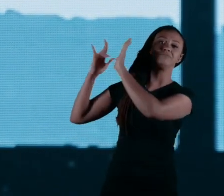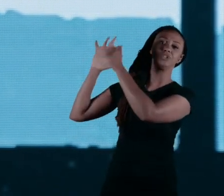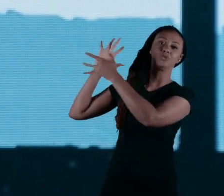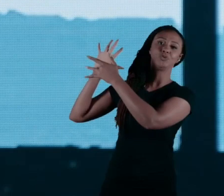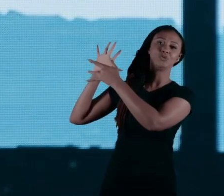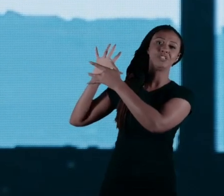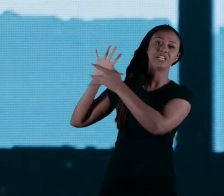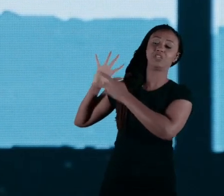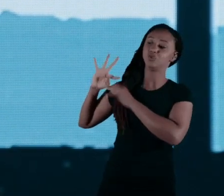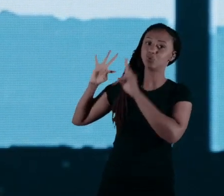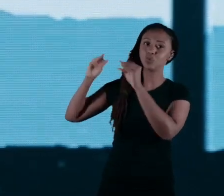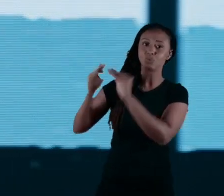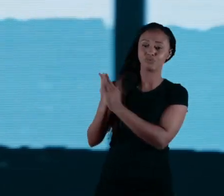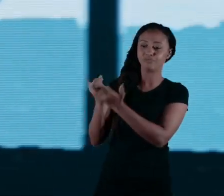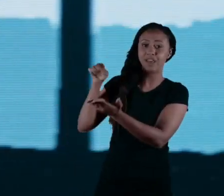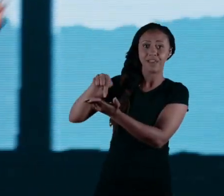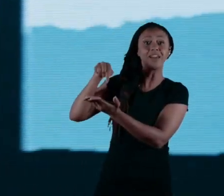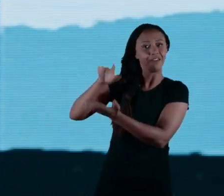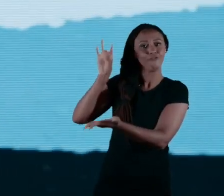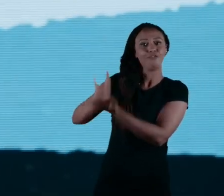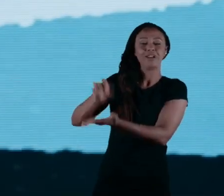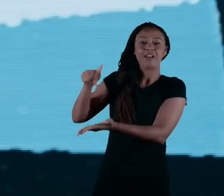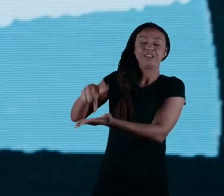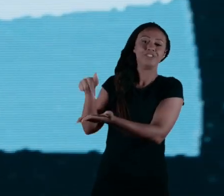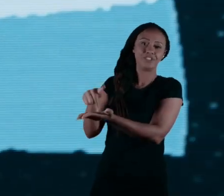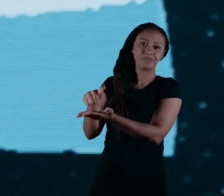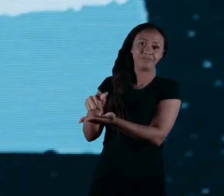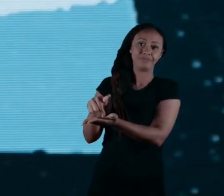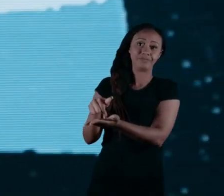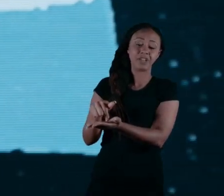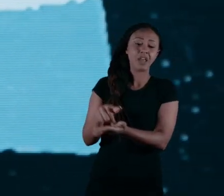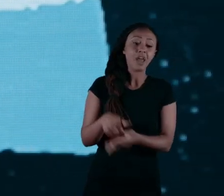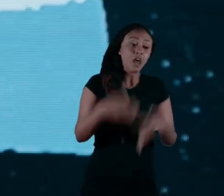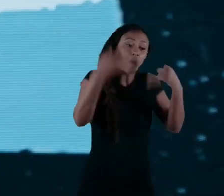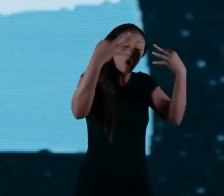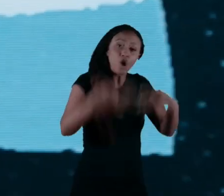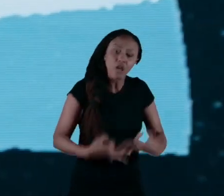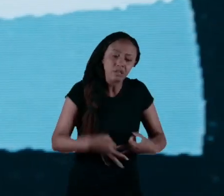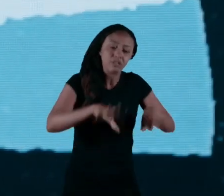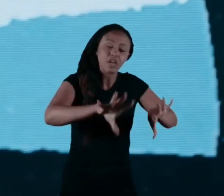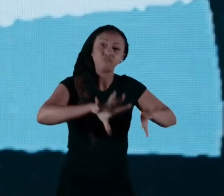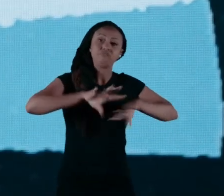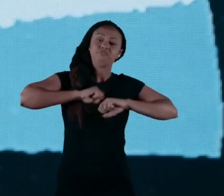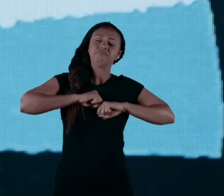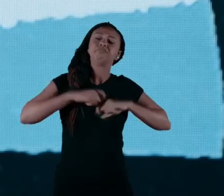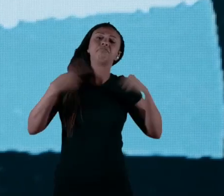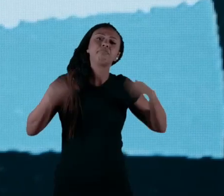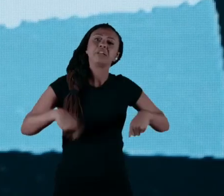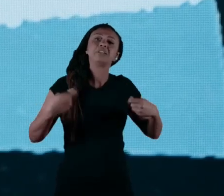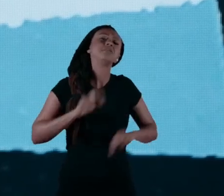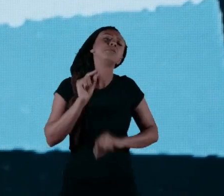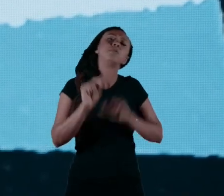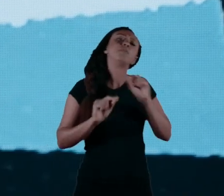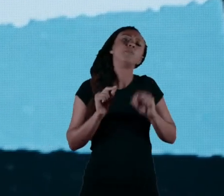palavra. Por que devemos abraçar a honestidade? Porque a honestidade